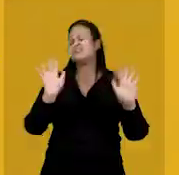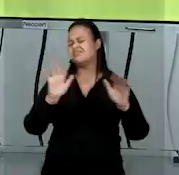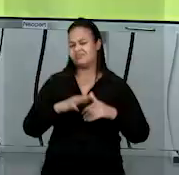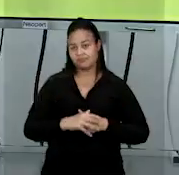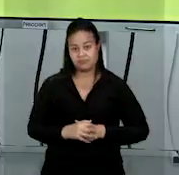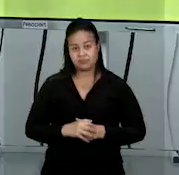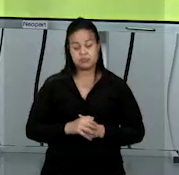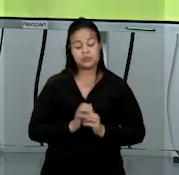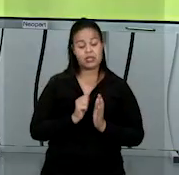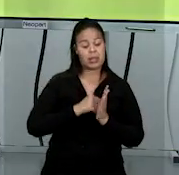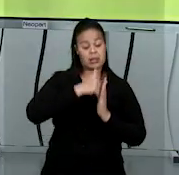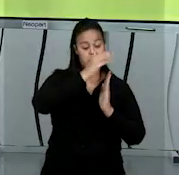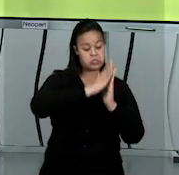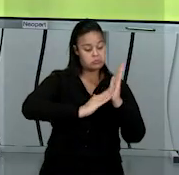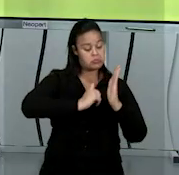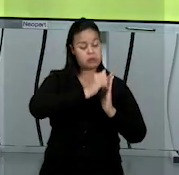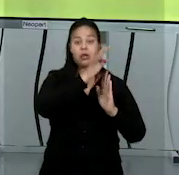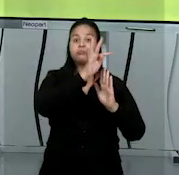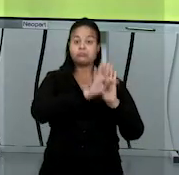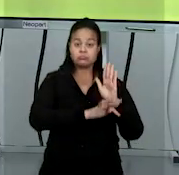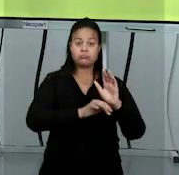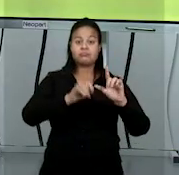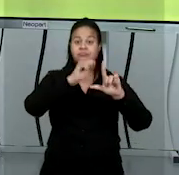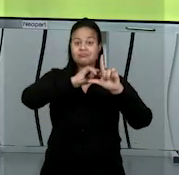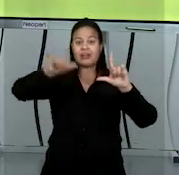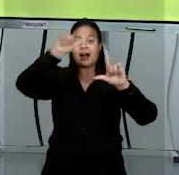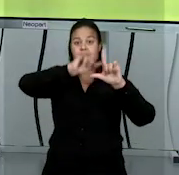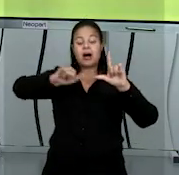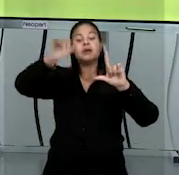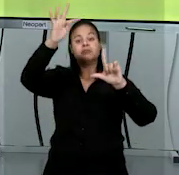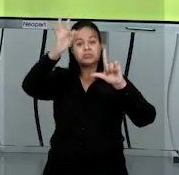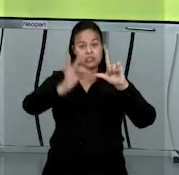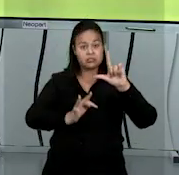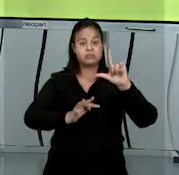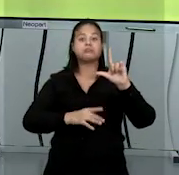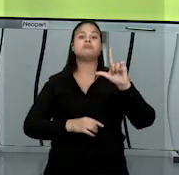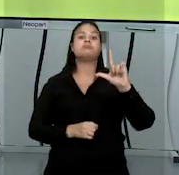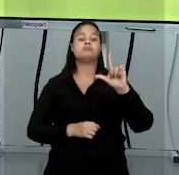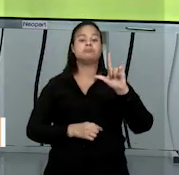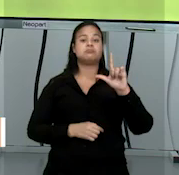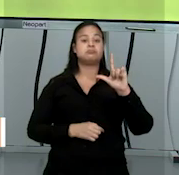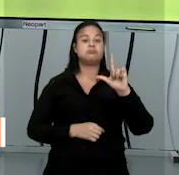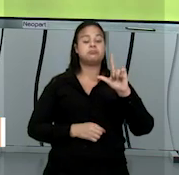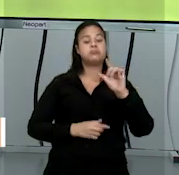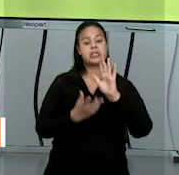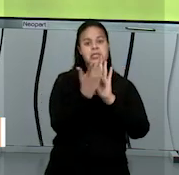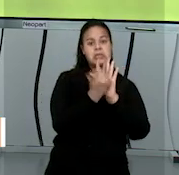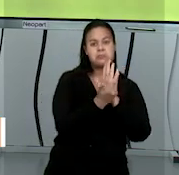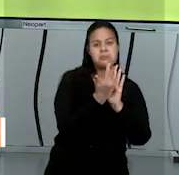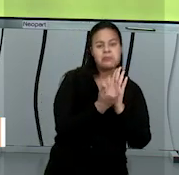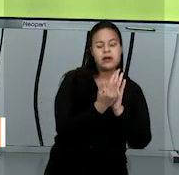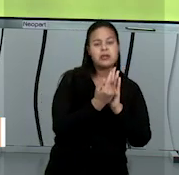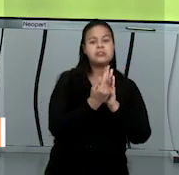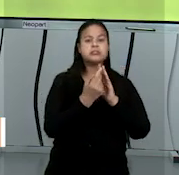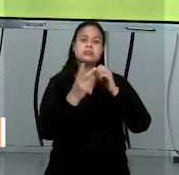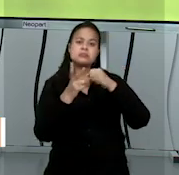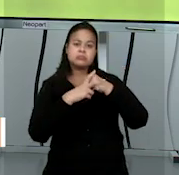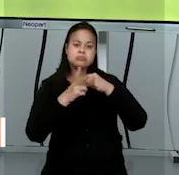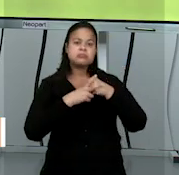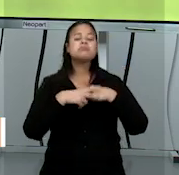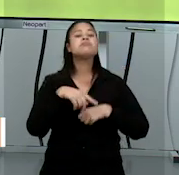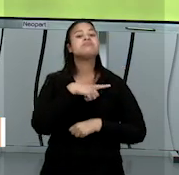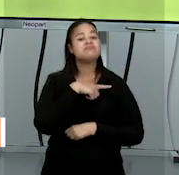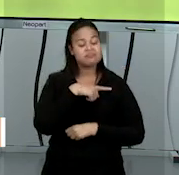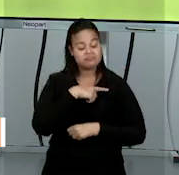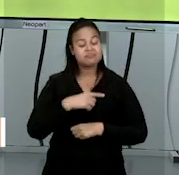uma pintura, é um texto. Uma propaganda é um texto. Tem um texto verbal e não verbal. Tudo é um texto,